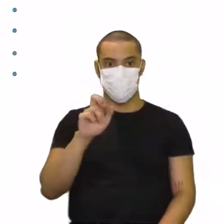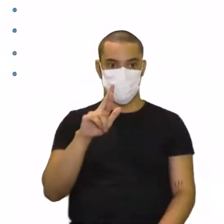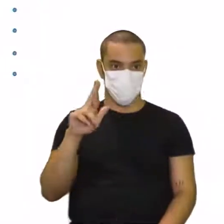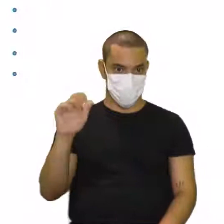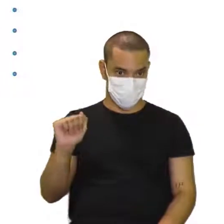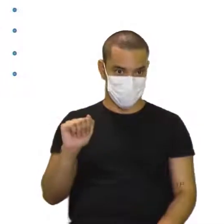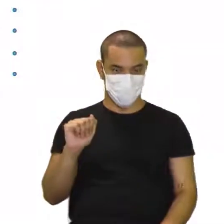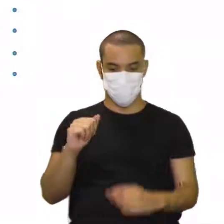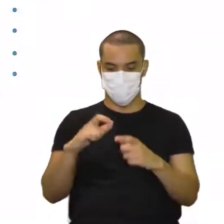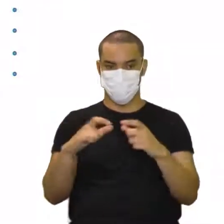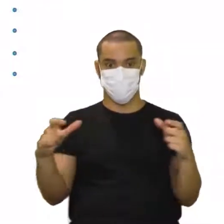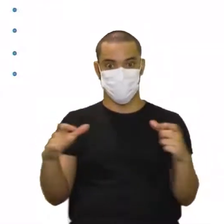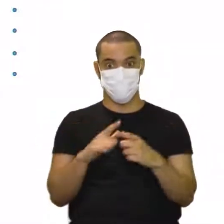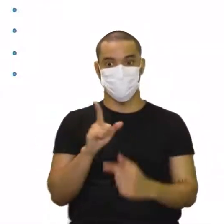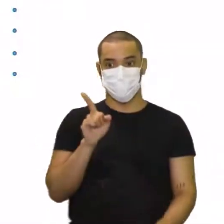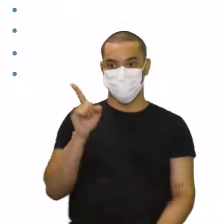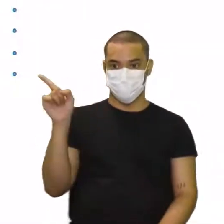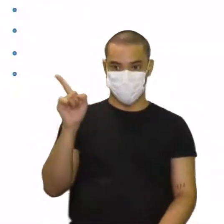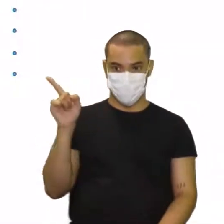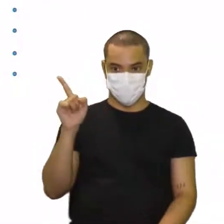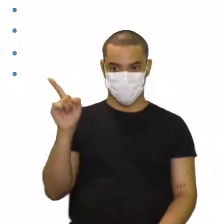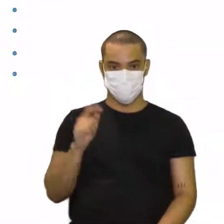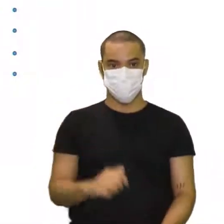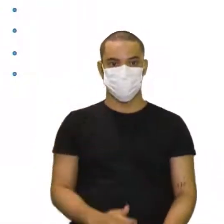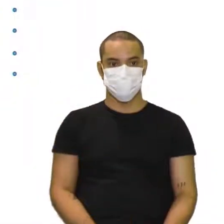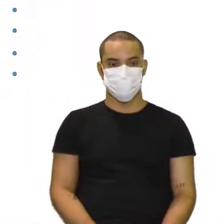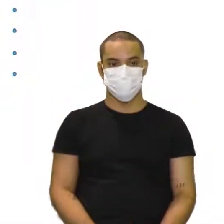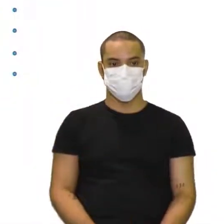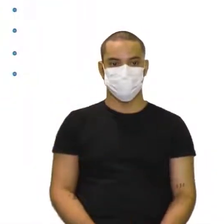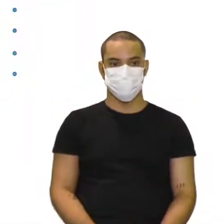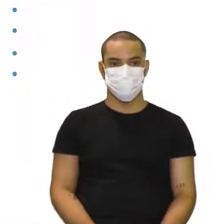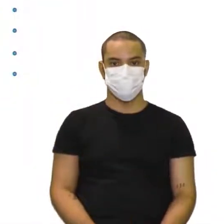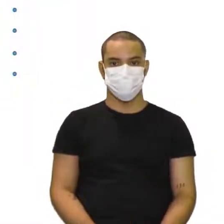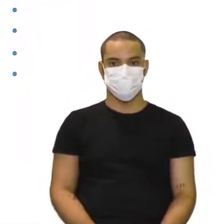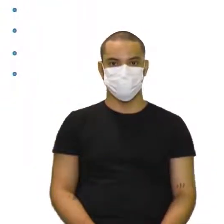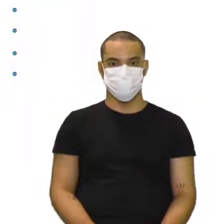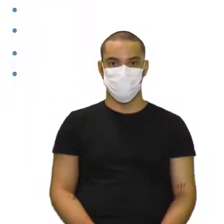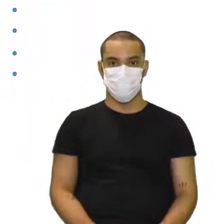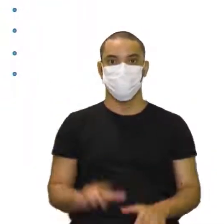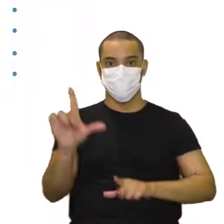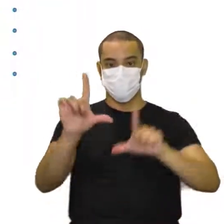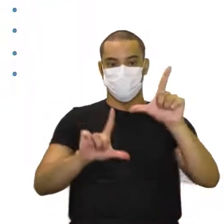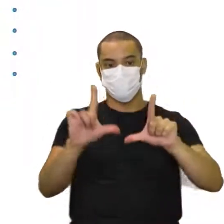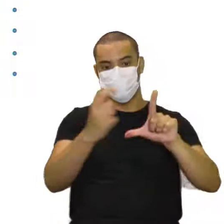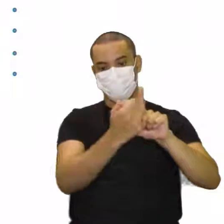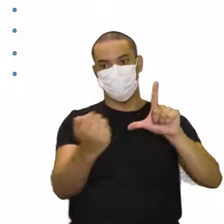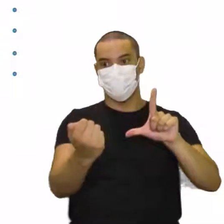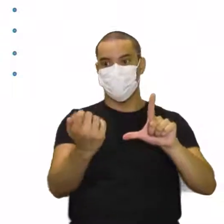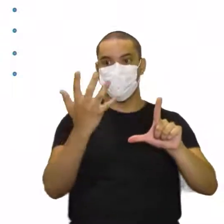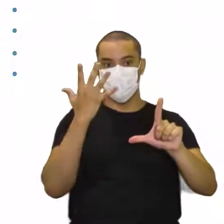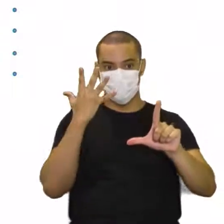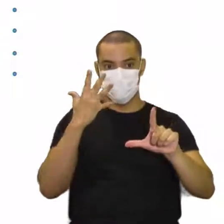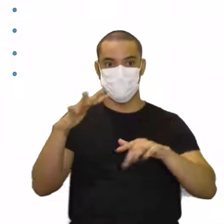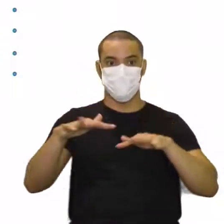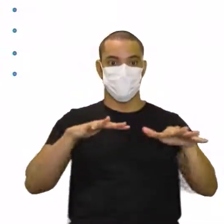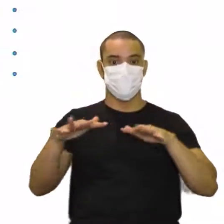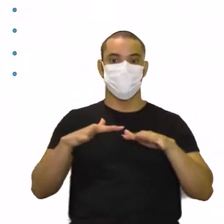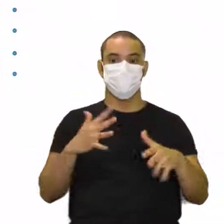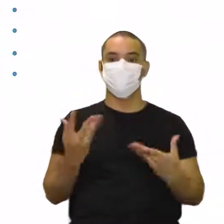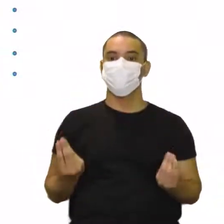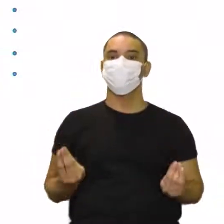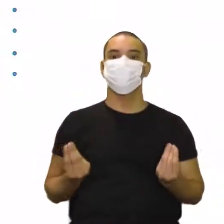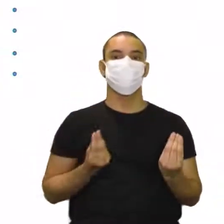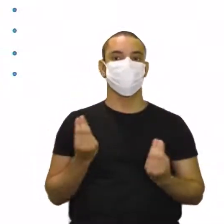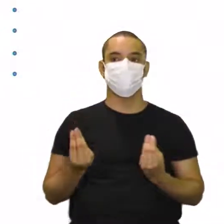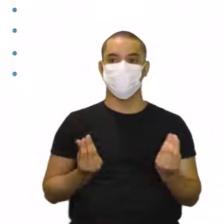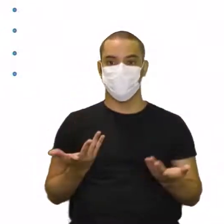aqui a representação. Está saindo, está vindo da tela para você. E o movimento da barra da